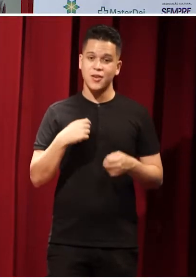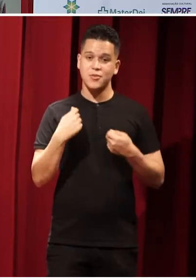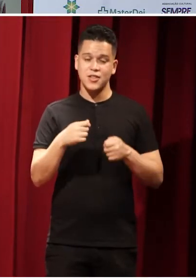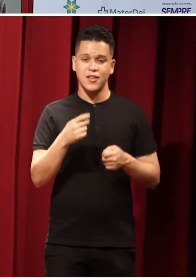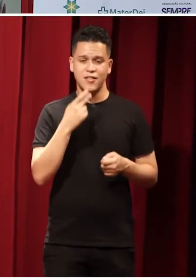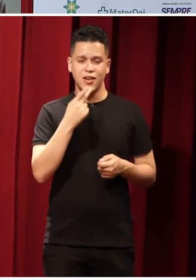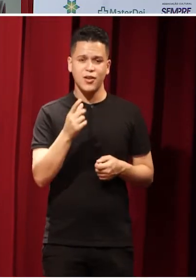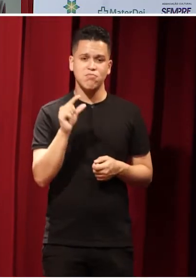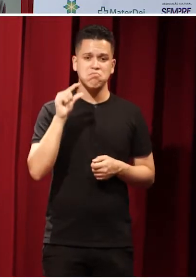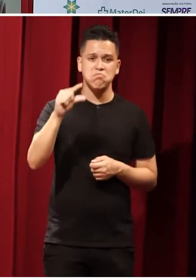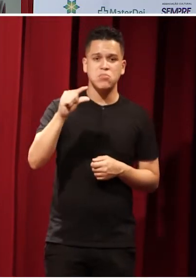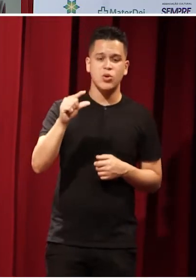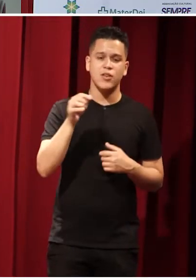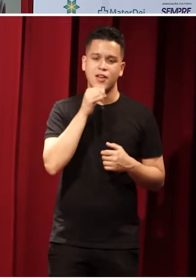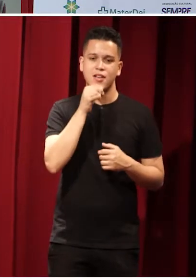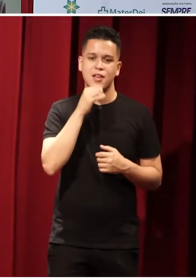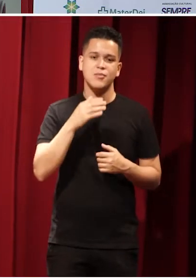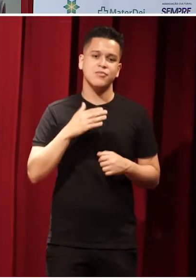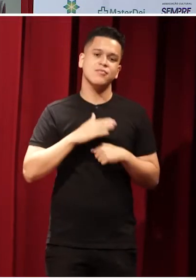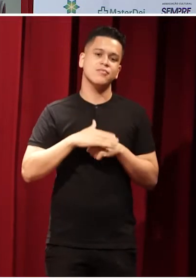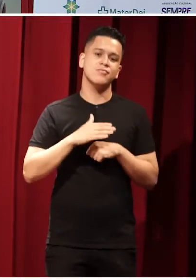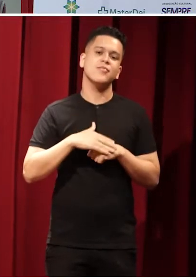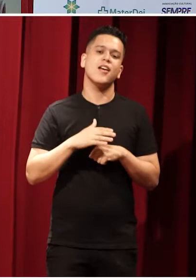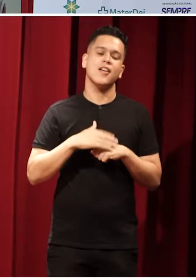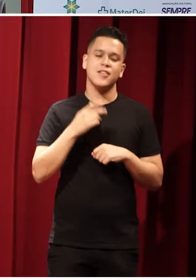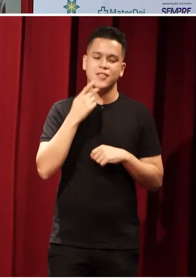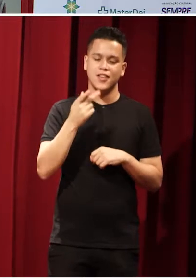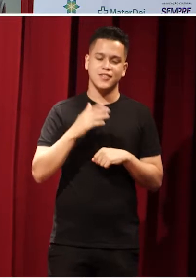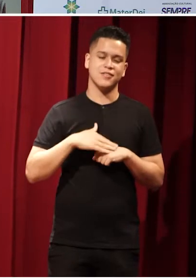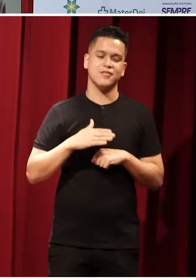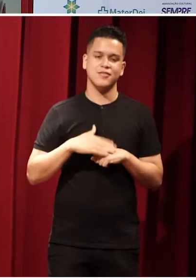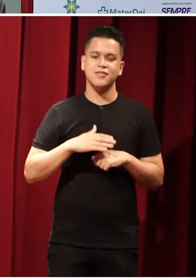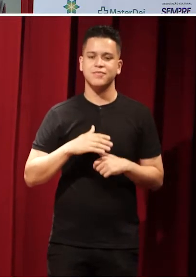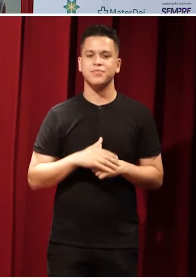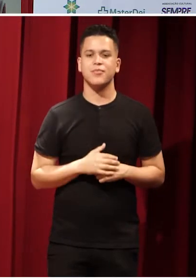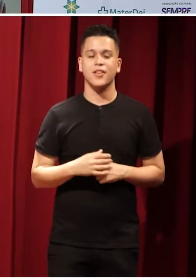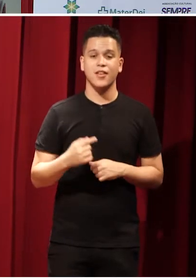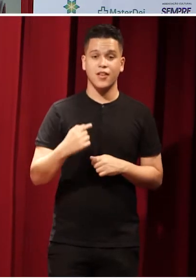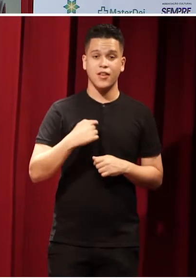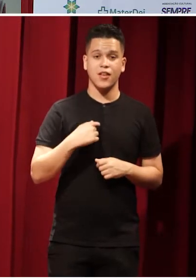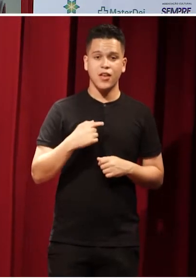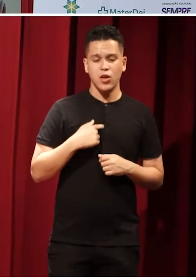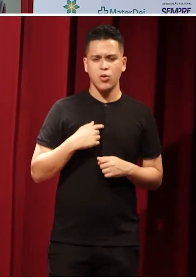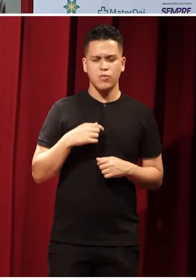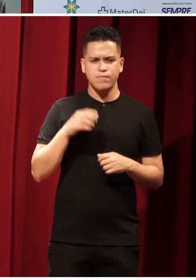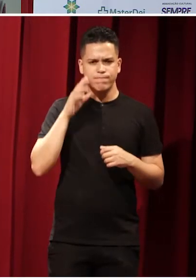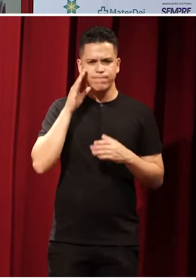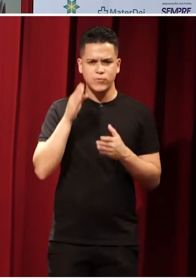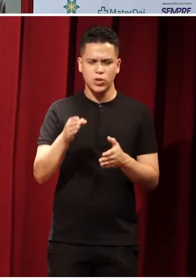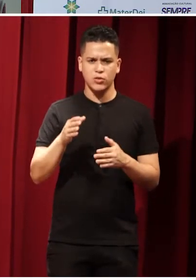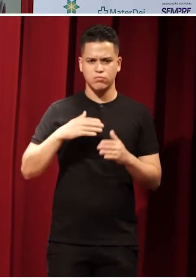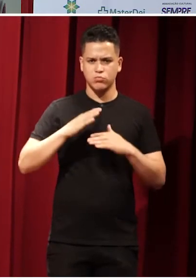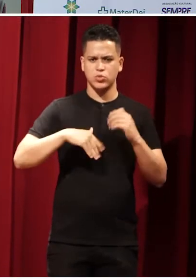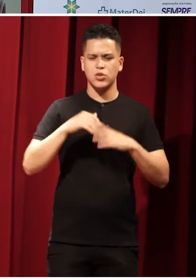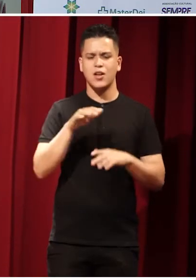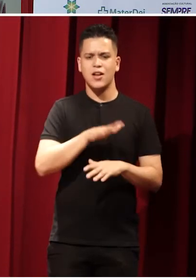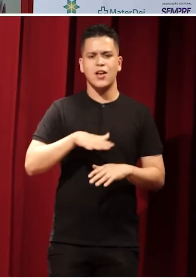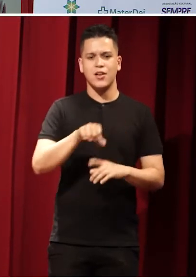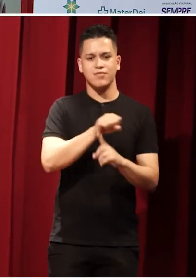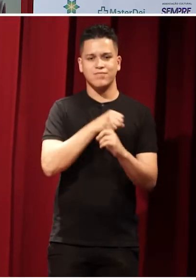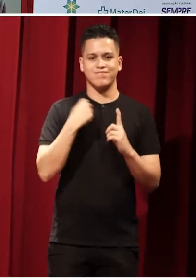no nosso combinado você tinha dito que você queria que eu falasse de mim um pouco antes de começar. Então, eu vou falar uma coisa de mim, que é o seguinte: eu